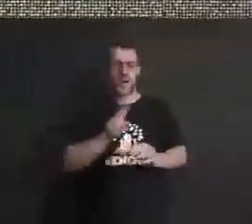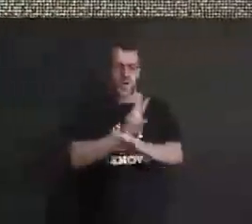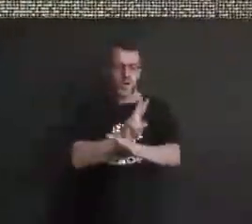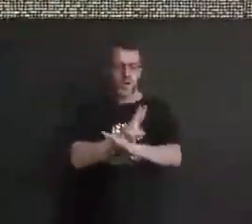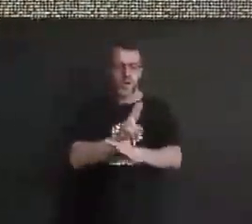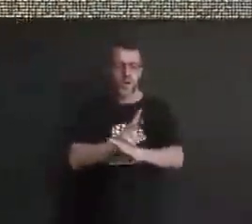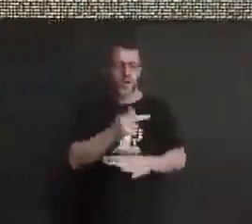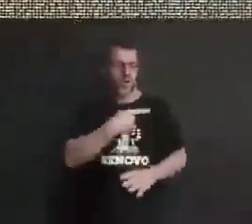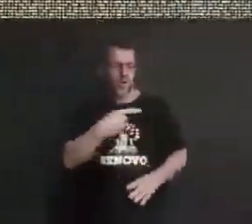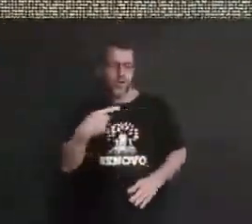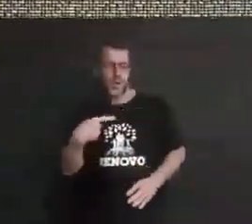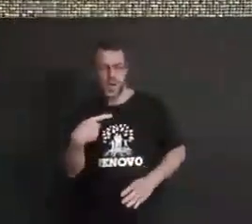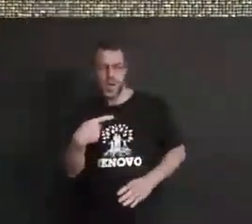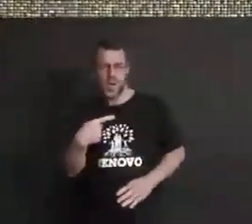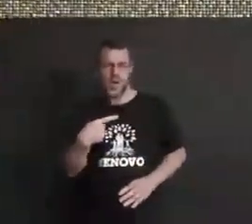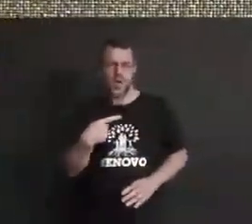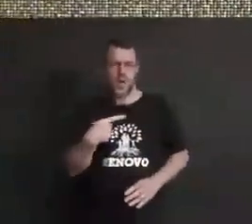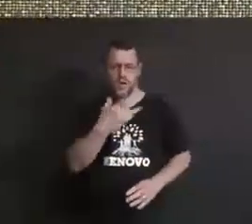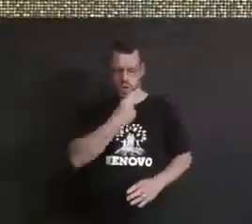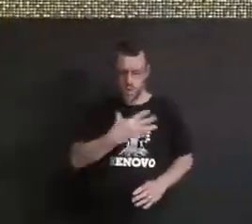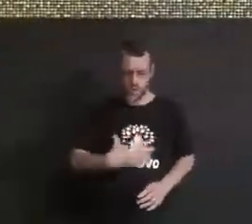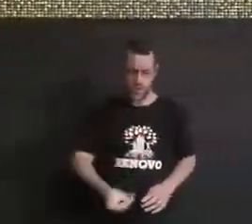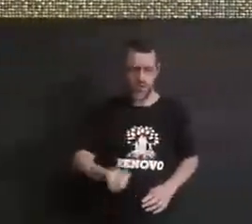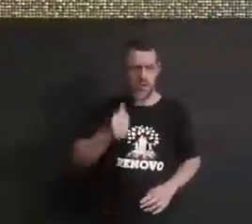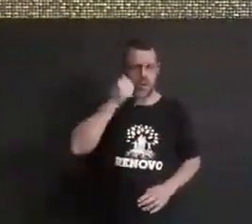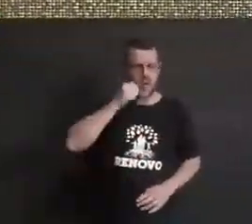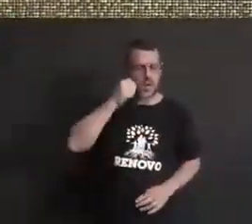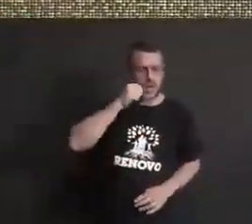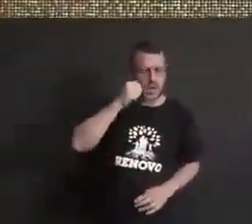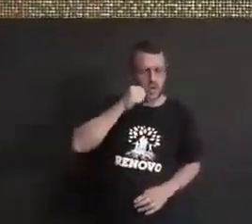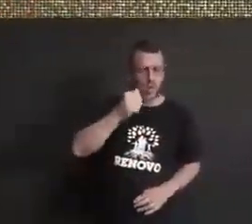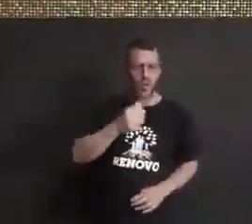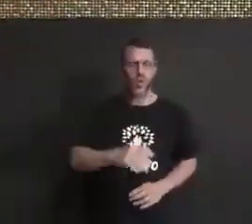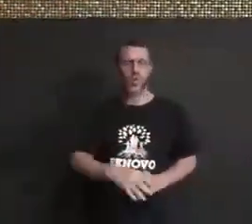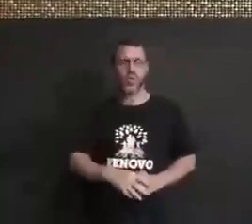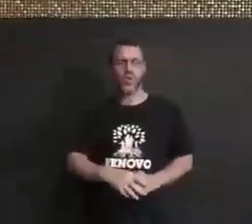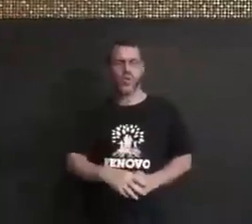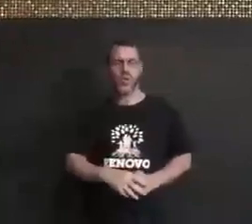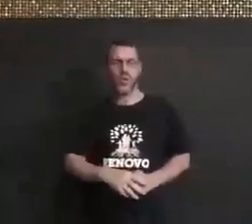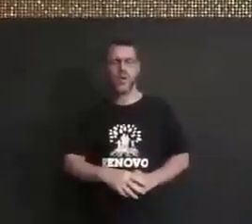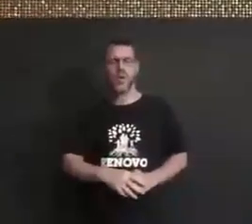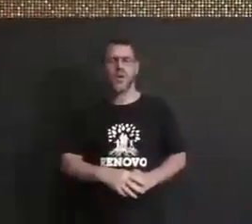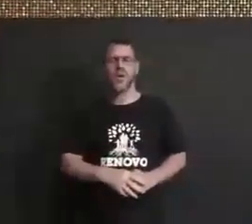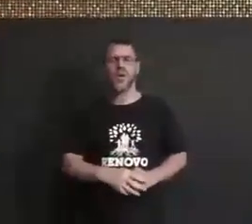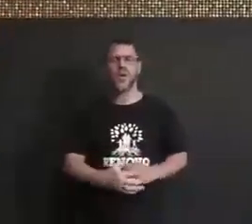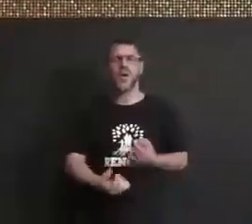filhos. E qual é o nosso lucro com o Aljava? A não ser servir o Senhor...